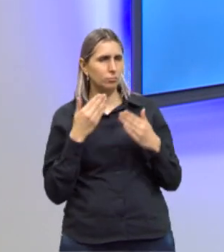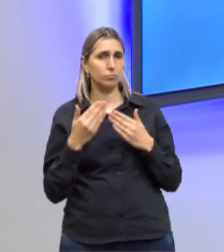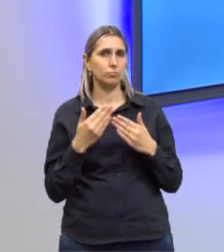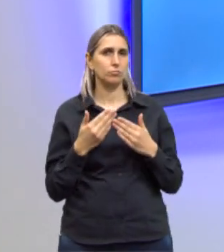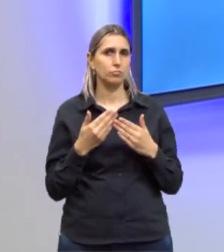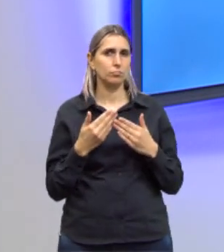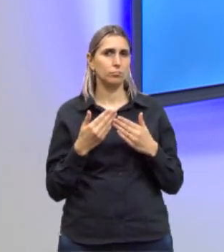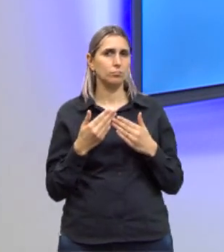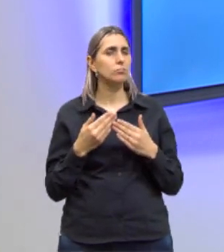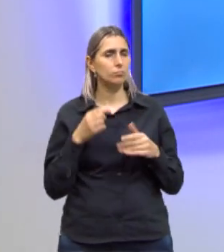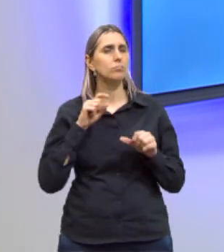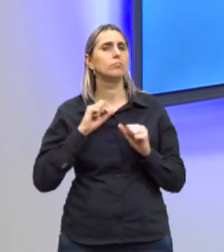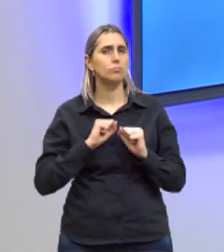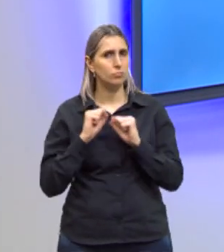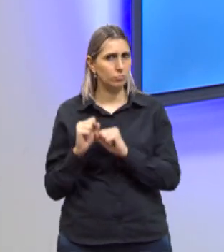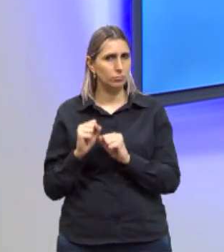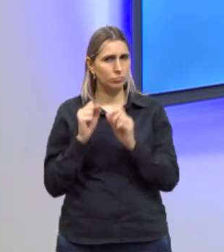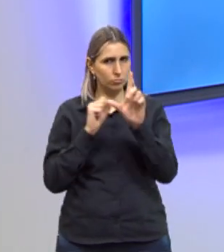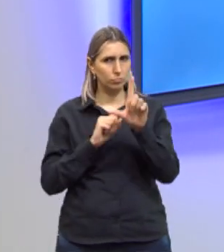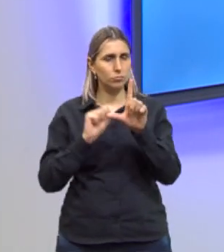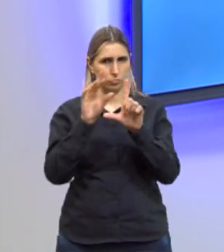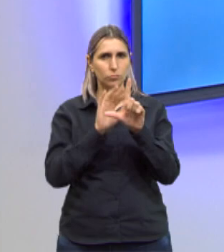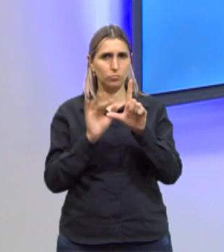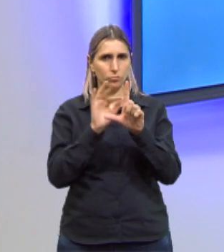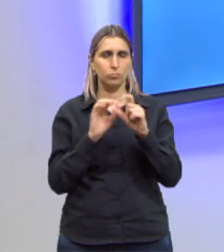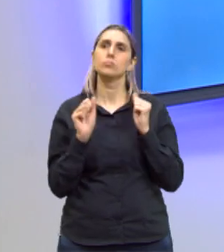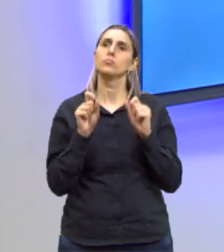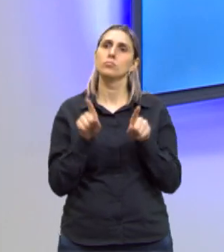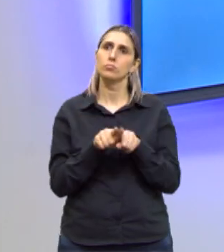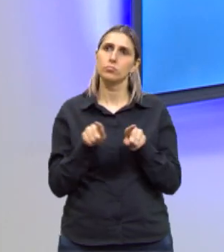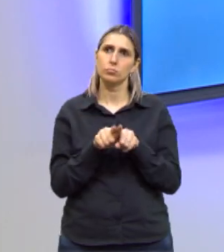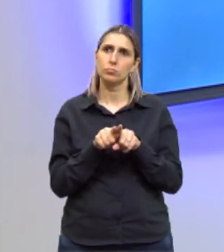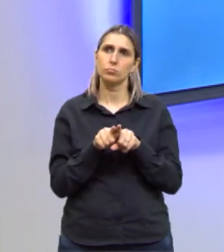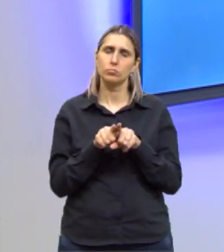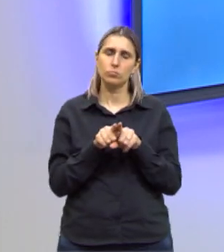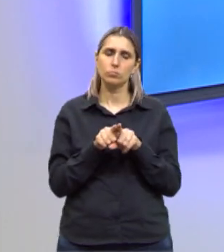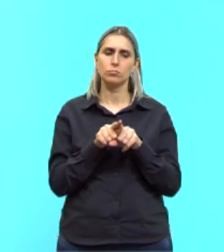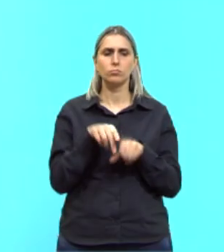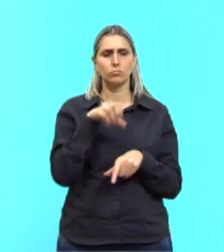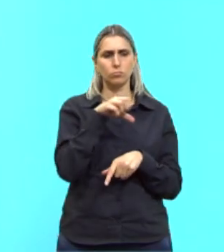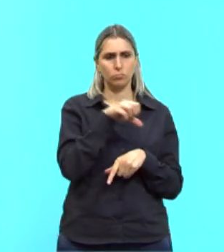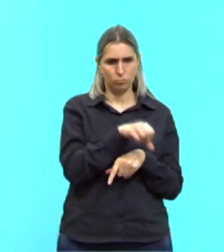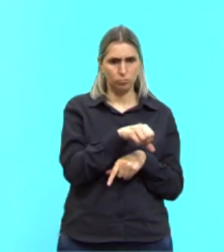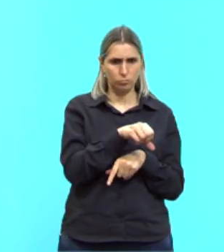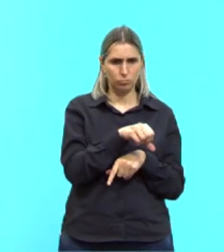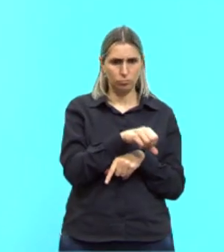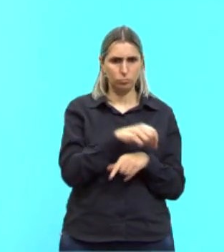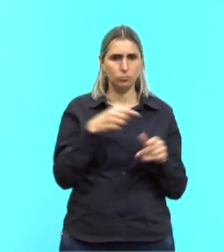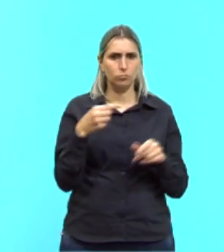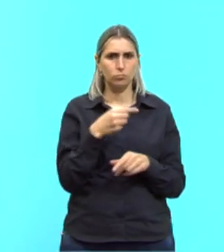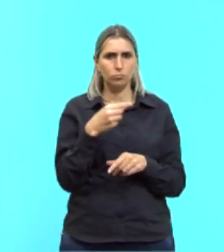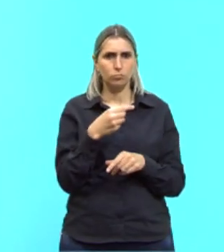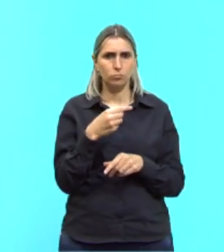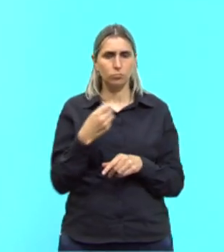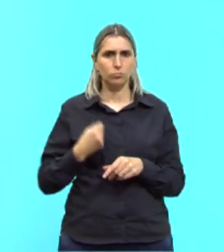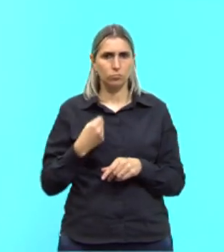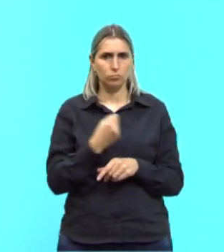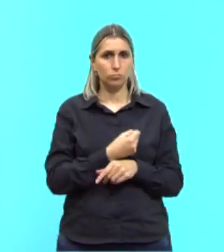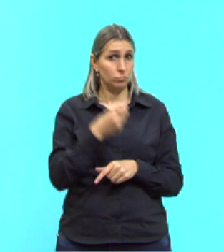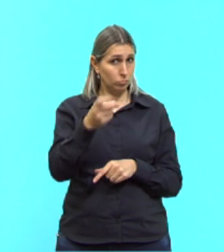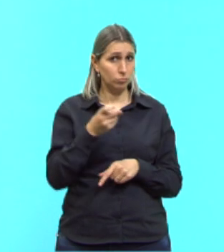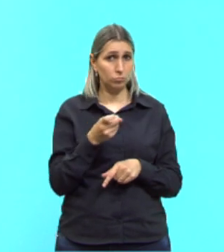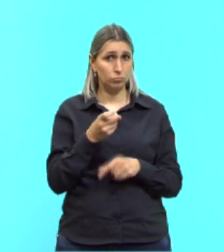podem recorrer àquele QR Code também. Então, de 9, subtraímos um número real